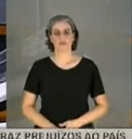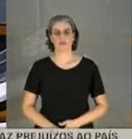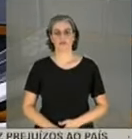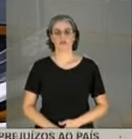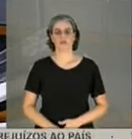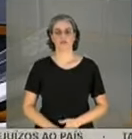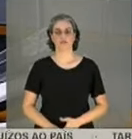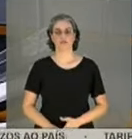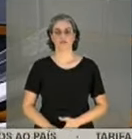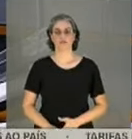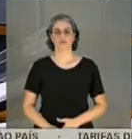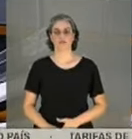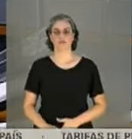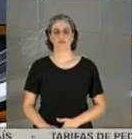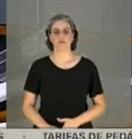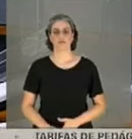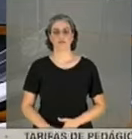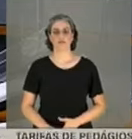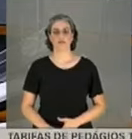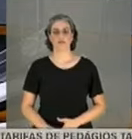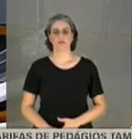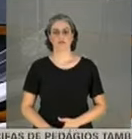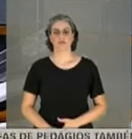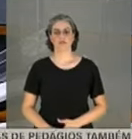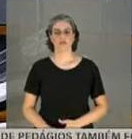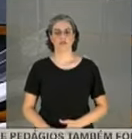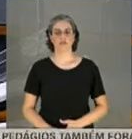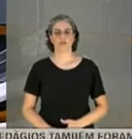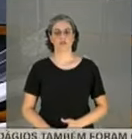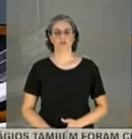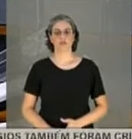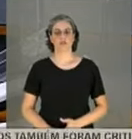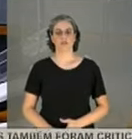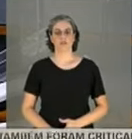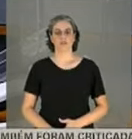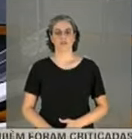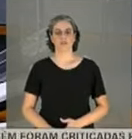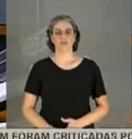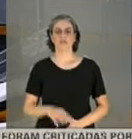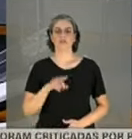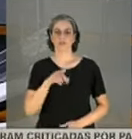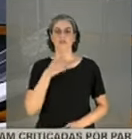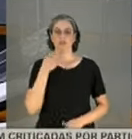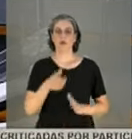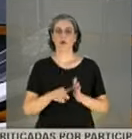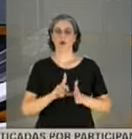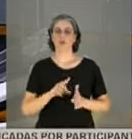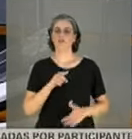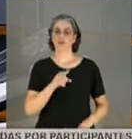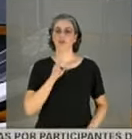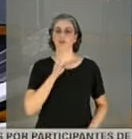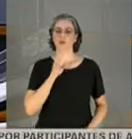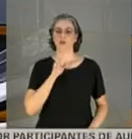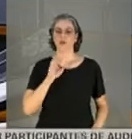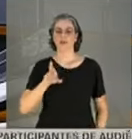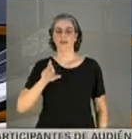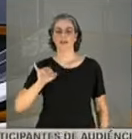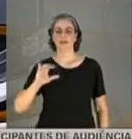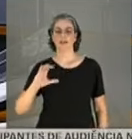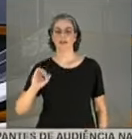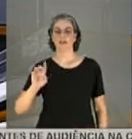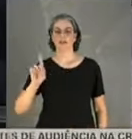O senhor respondeu aqui no começo que conhece o senhor Ricardo Barros. Pode confirmar